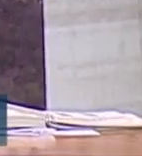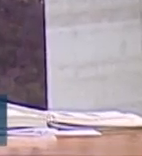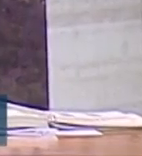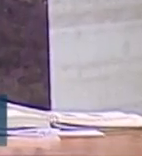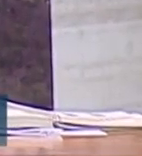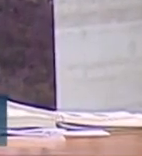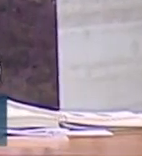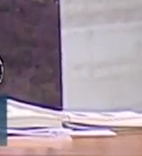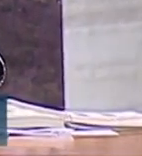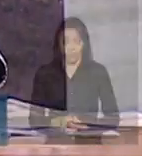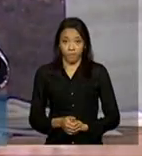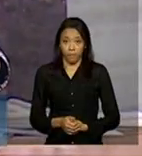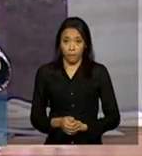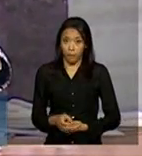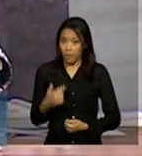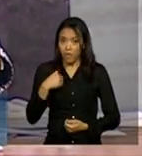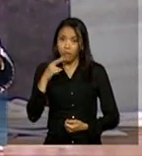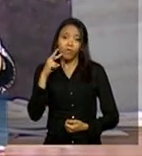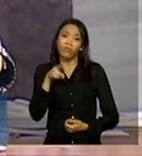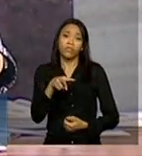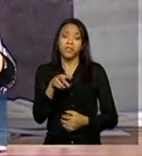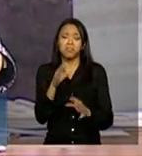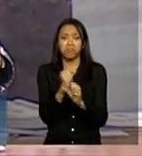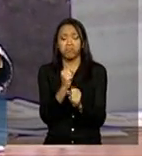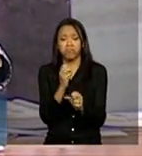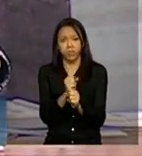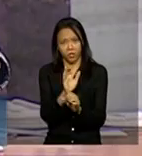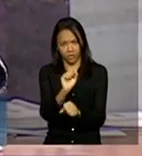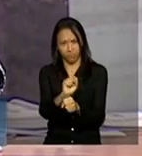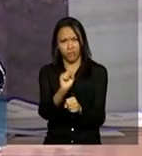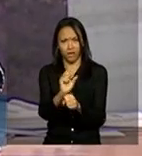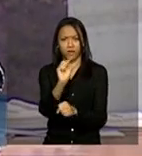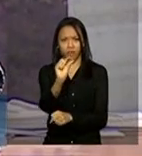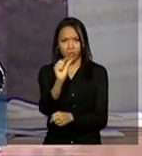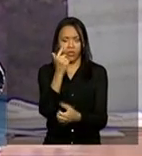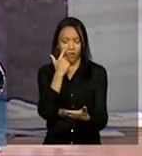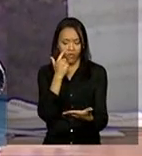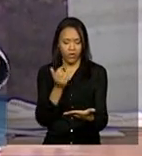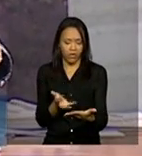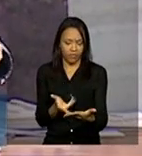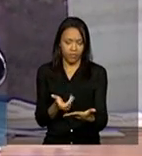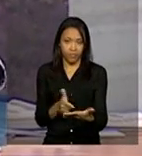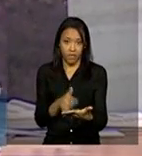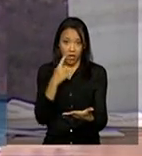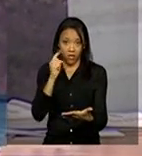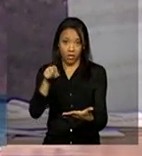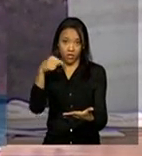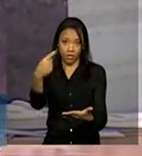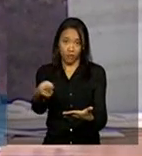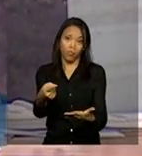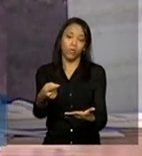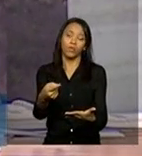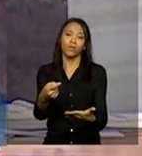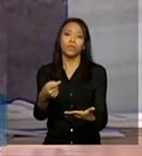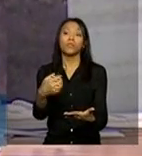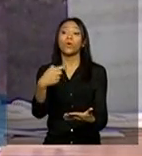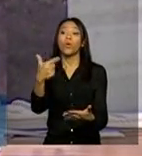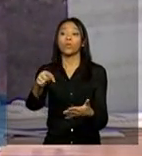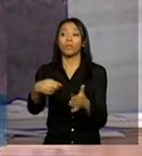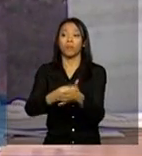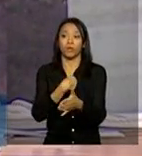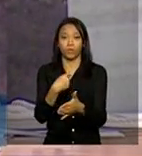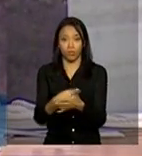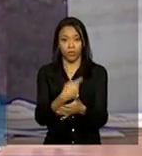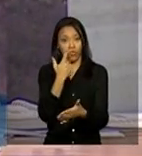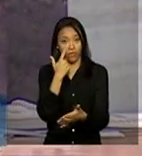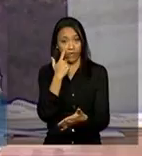Danilo, eu não vi essa conta desse jeito. Deixa eu olhar aqui, tá? Só um minutinho. Podíamos passar o seguinte enquanto... Vê para mim isso, Marlice, por